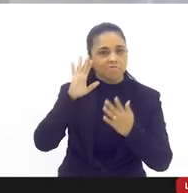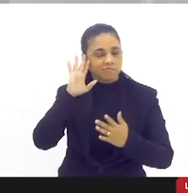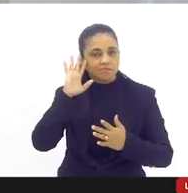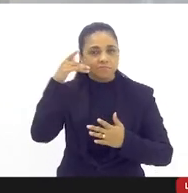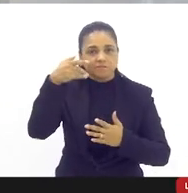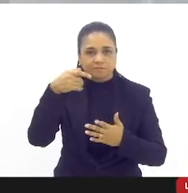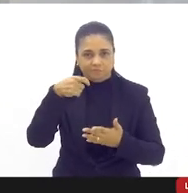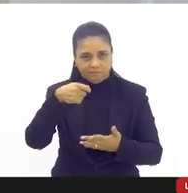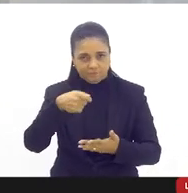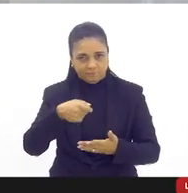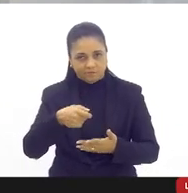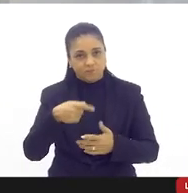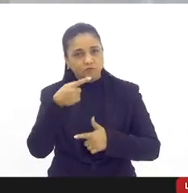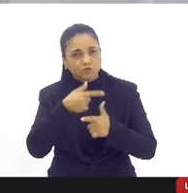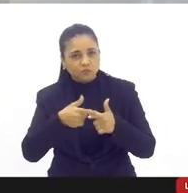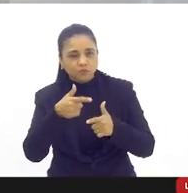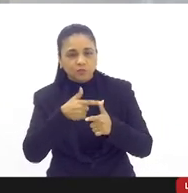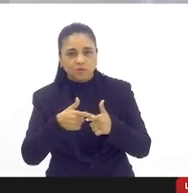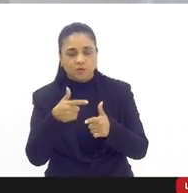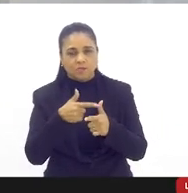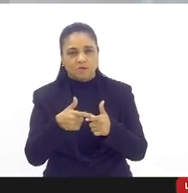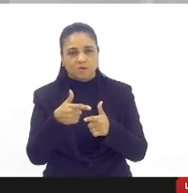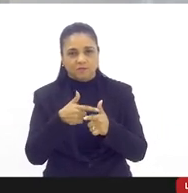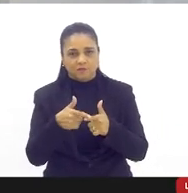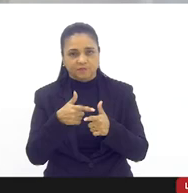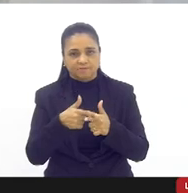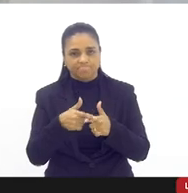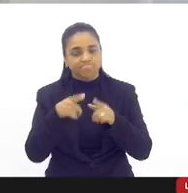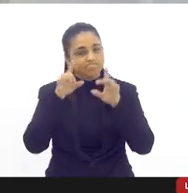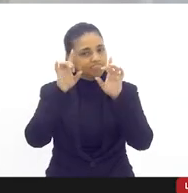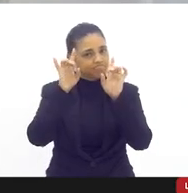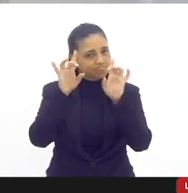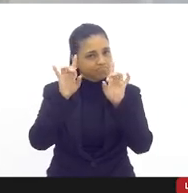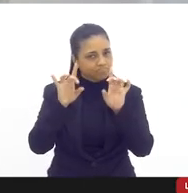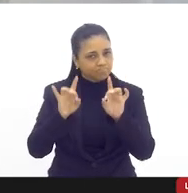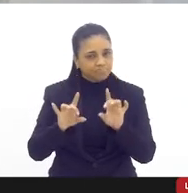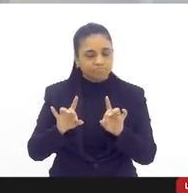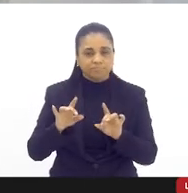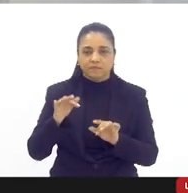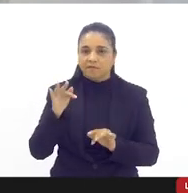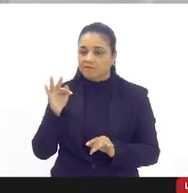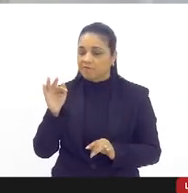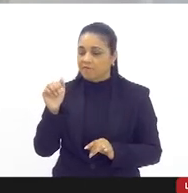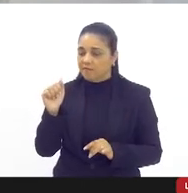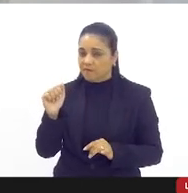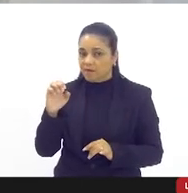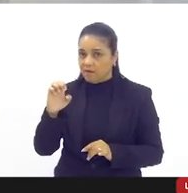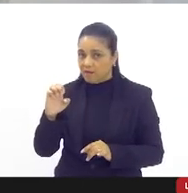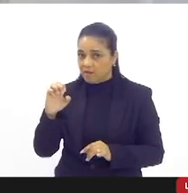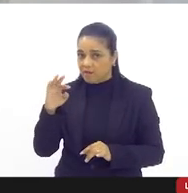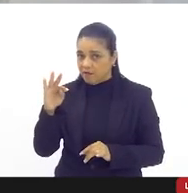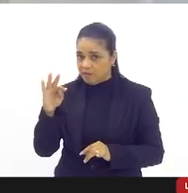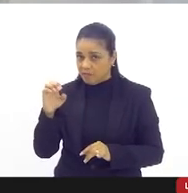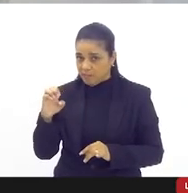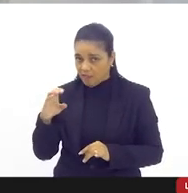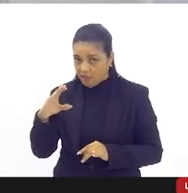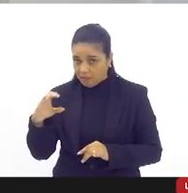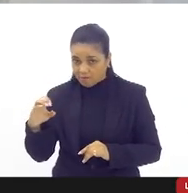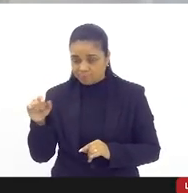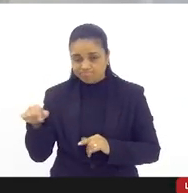solução né dos problemas especialmente da Faetec essa instituição que